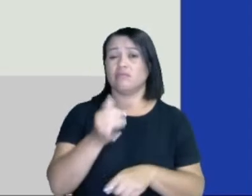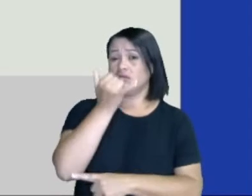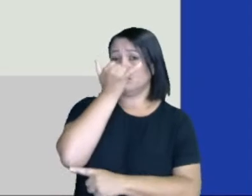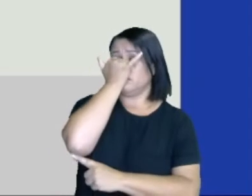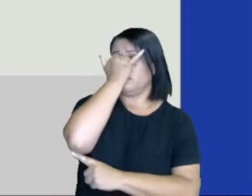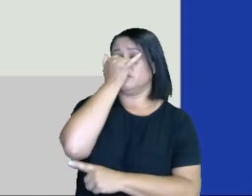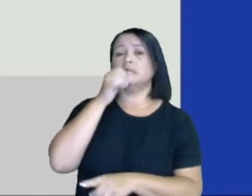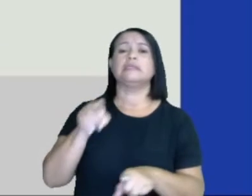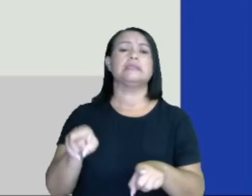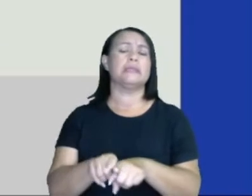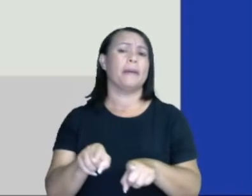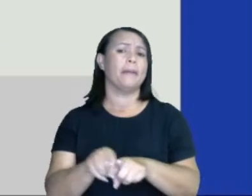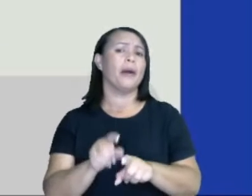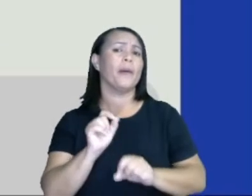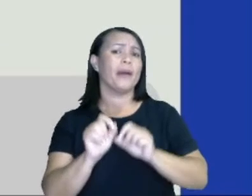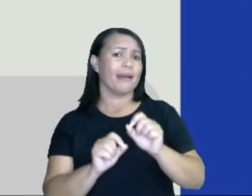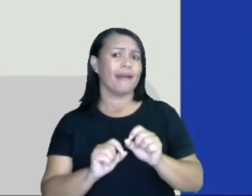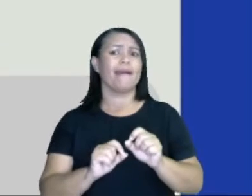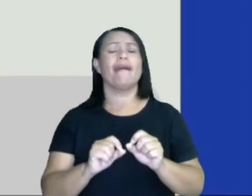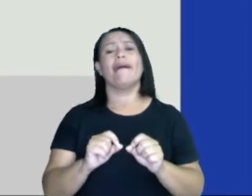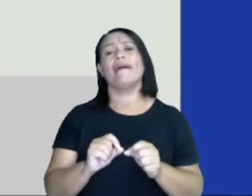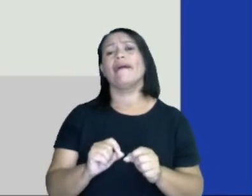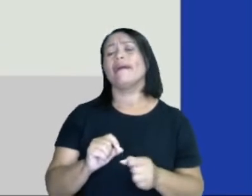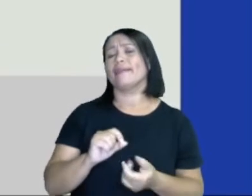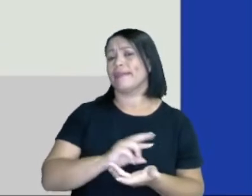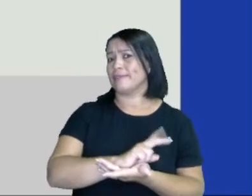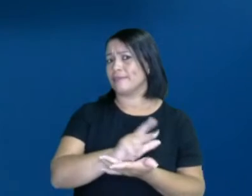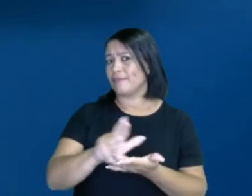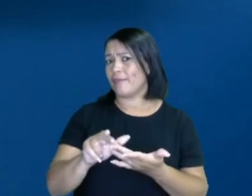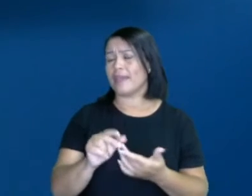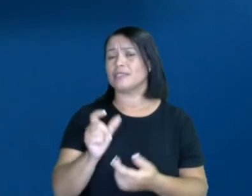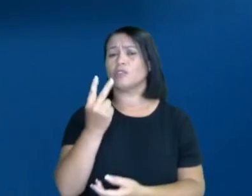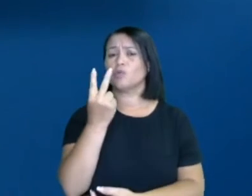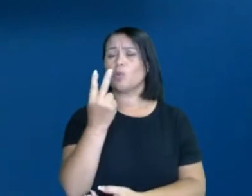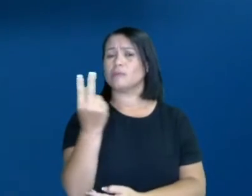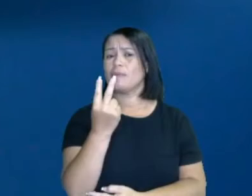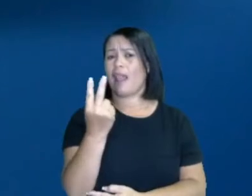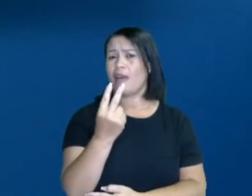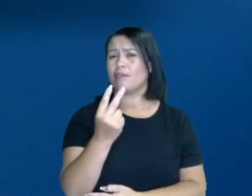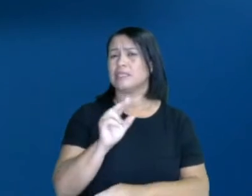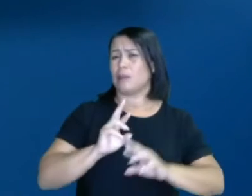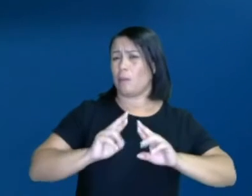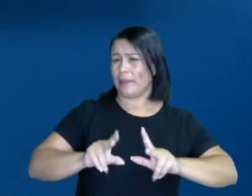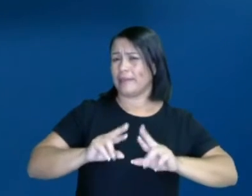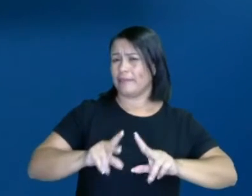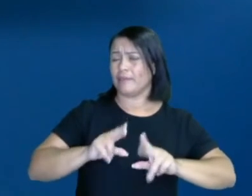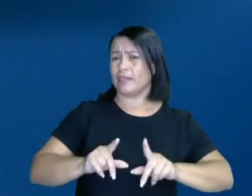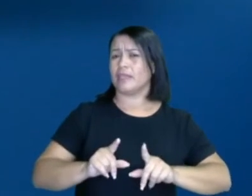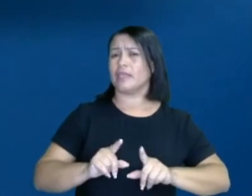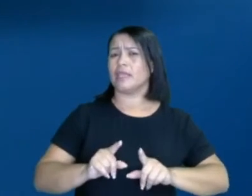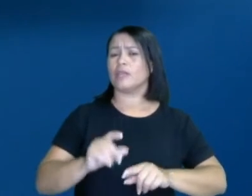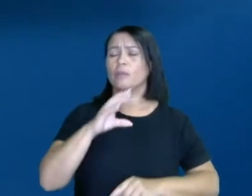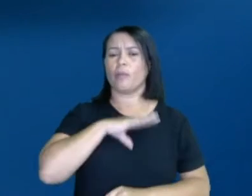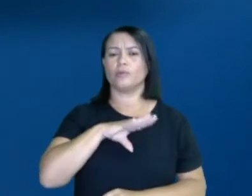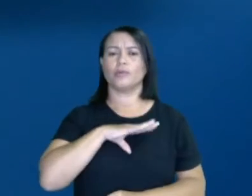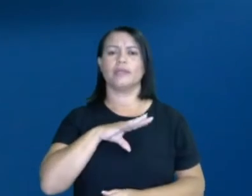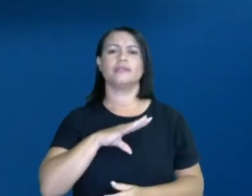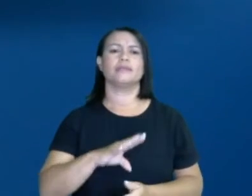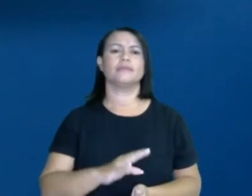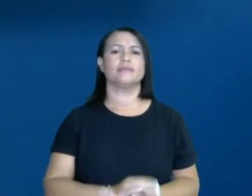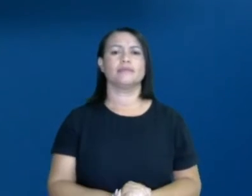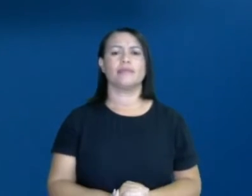agressivo, envidioso e celoso. Essas são duas palavras que são bem diferentes do português,